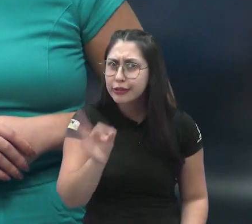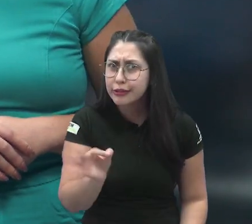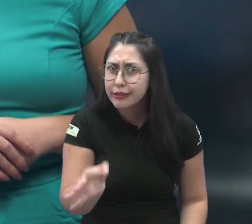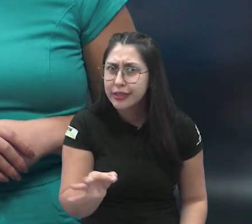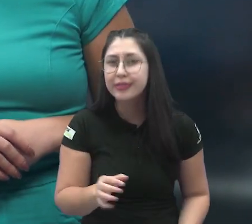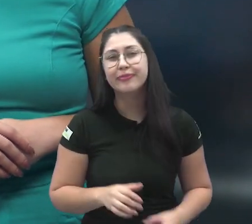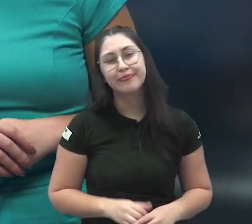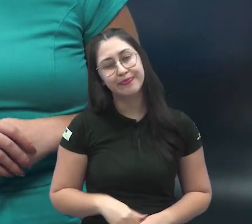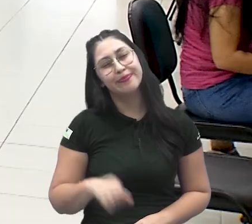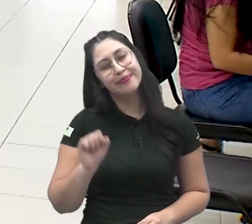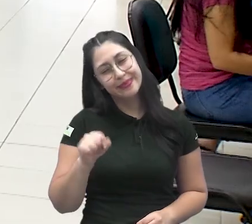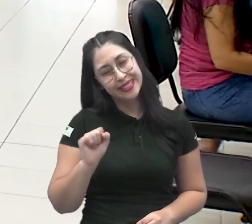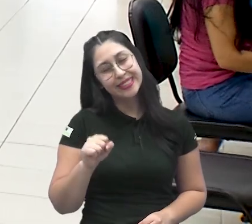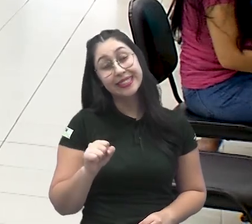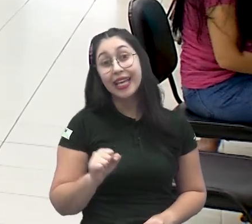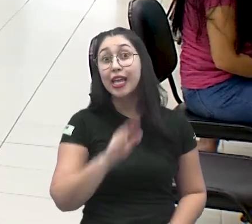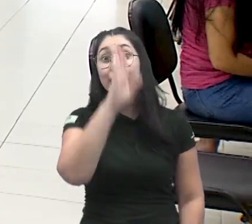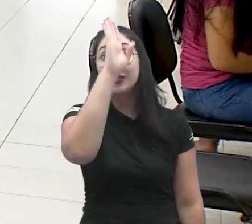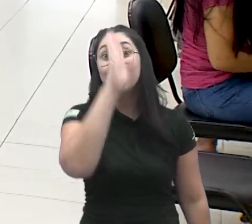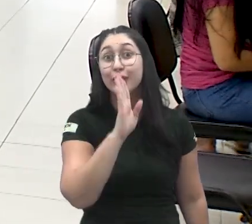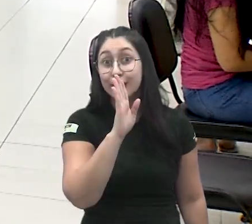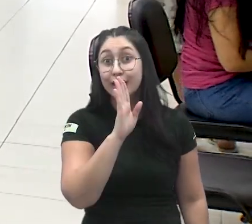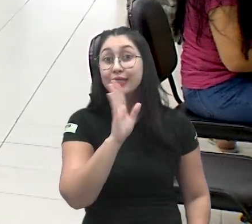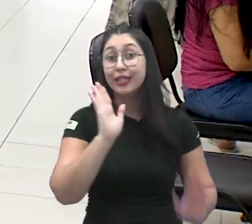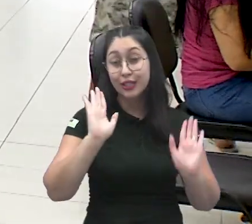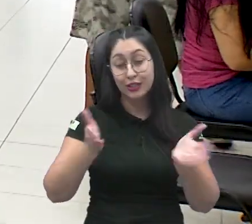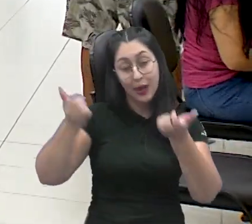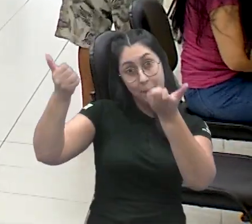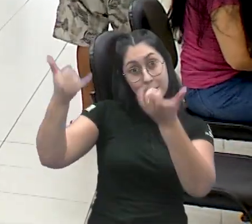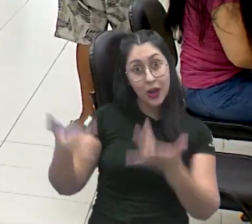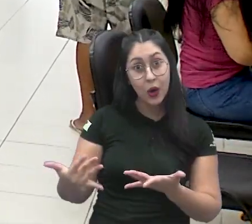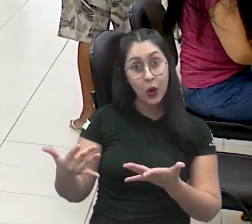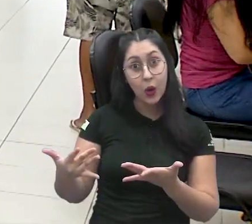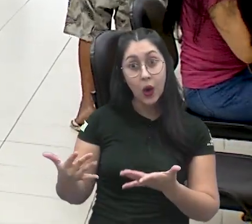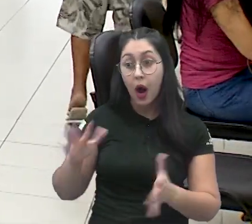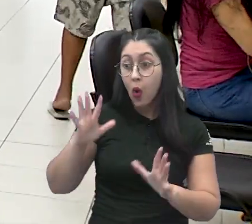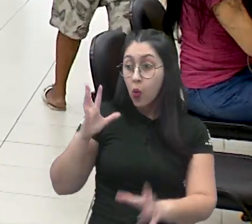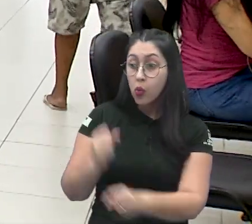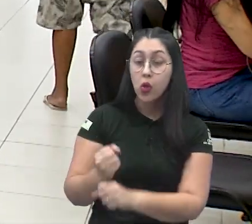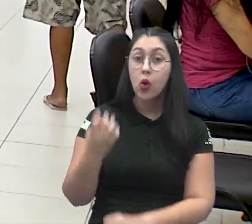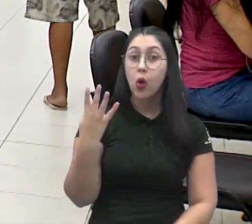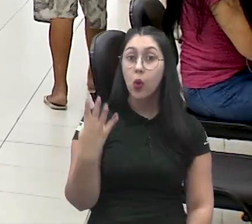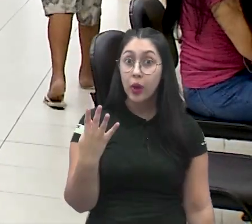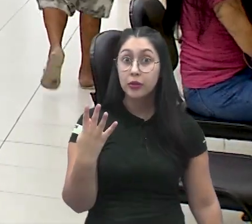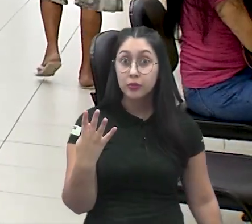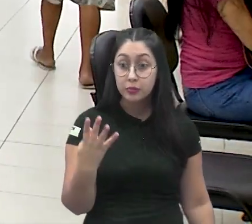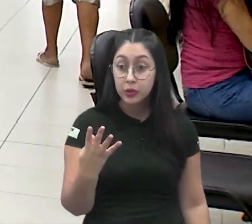tudo de graça, né? Isso mesmo, Júlia, tudo de graça. Como você já antecipou,